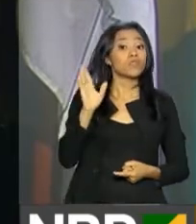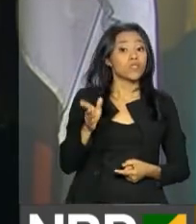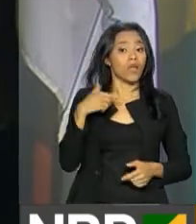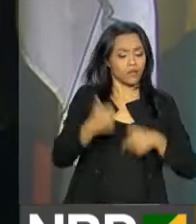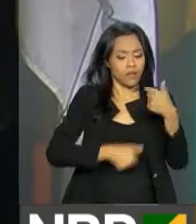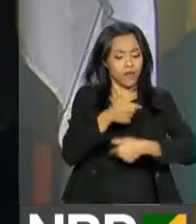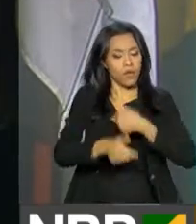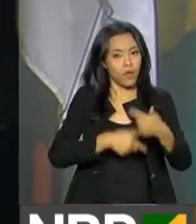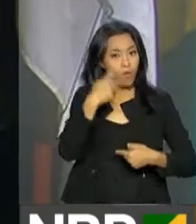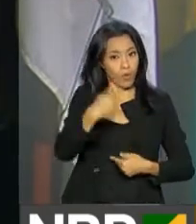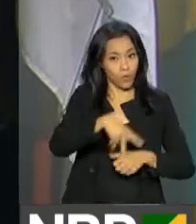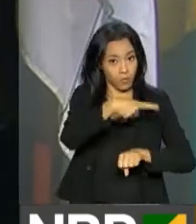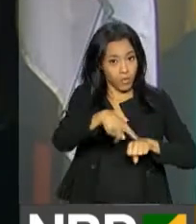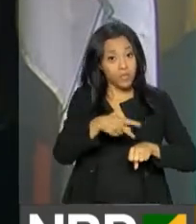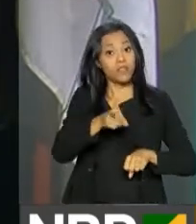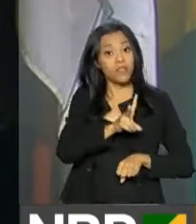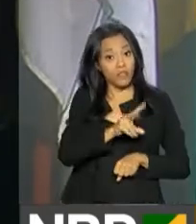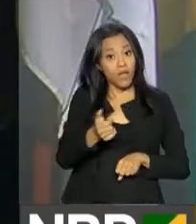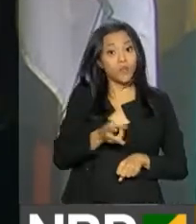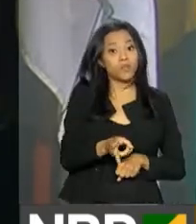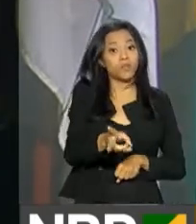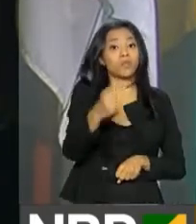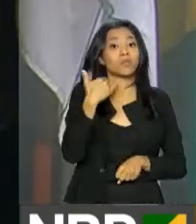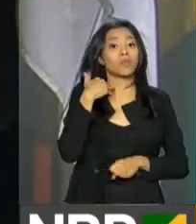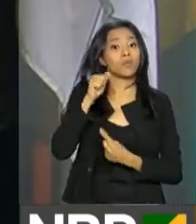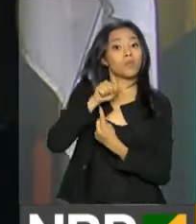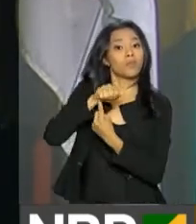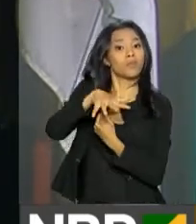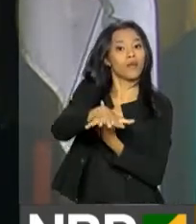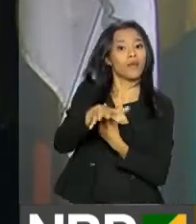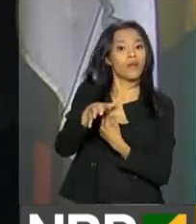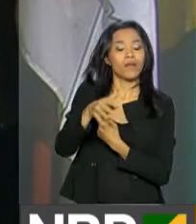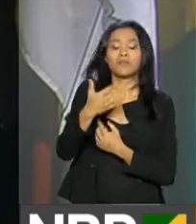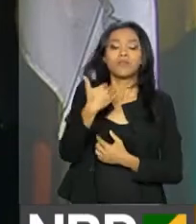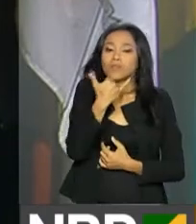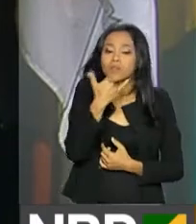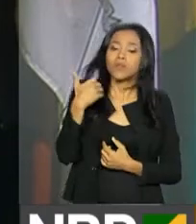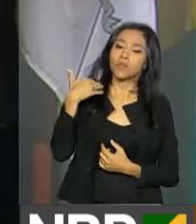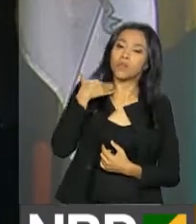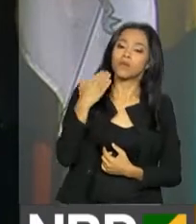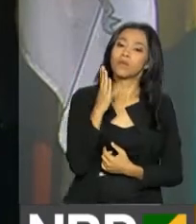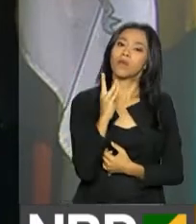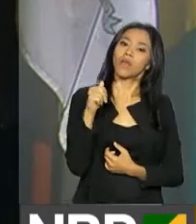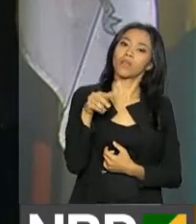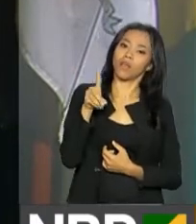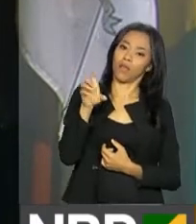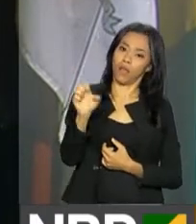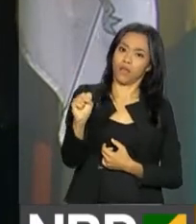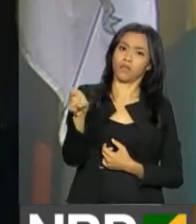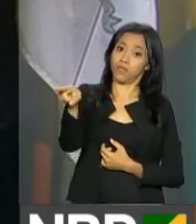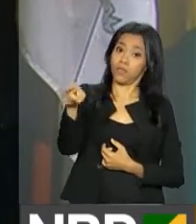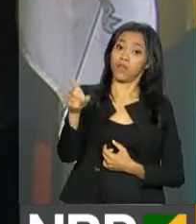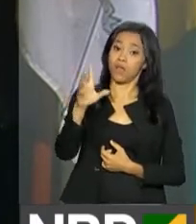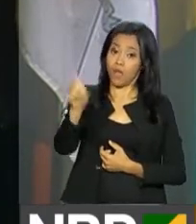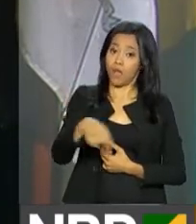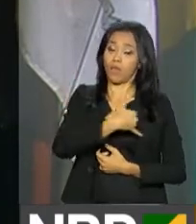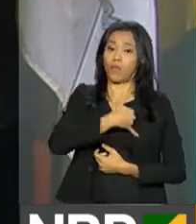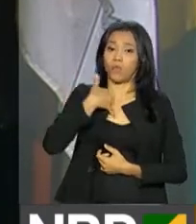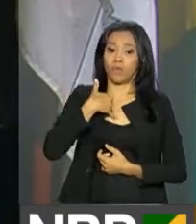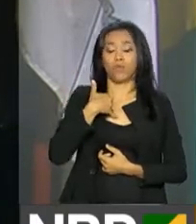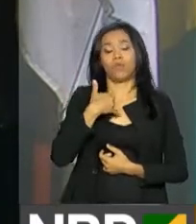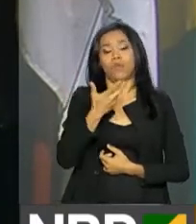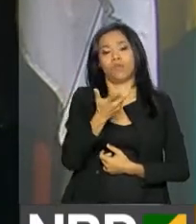e do que fará pelo psb de s você passará a ser o orgulho da família brasileira é isso que nós queremos é de obtenho